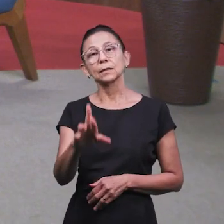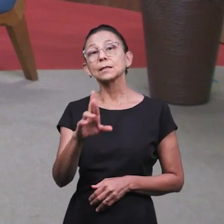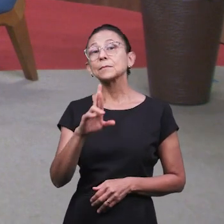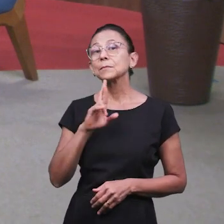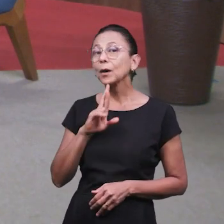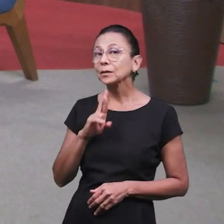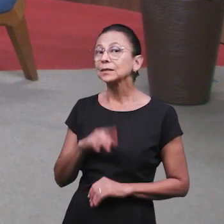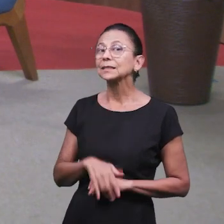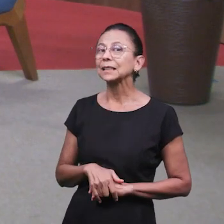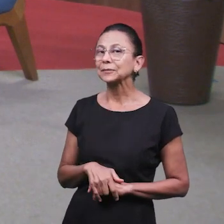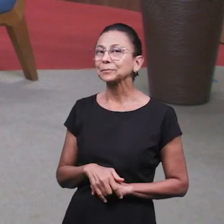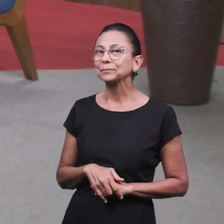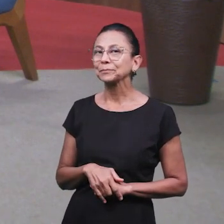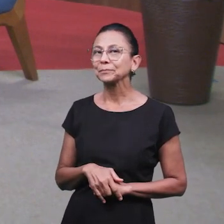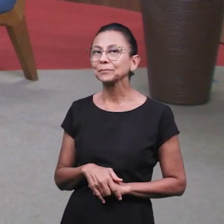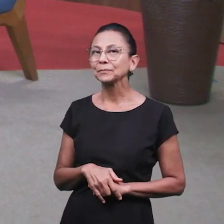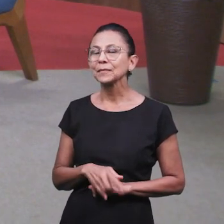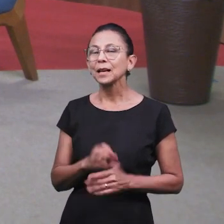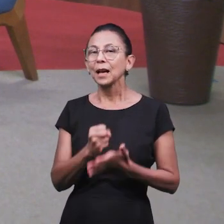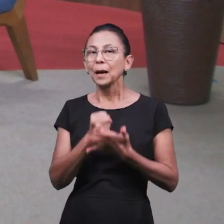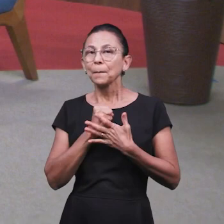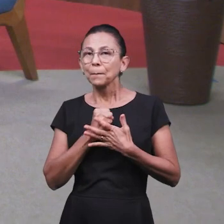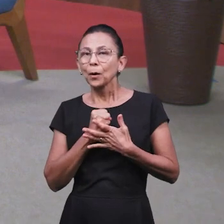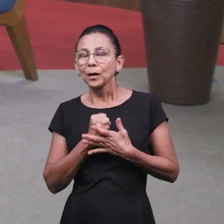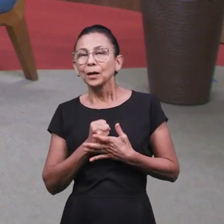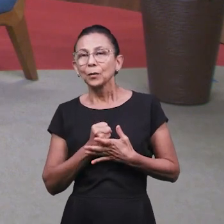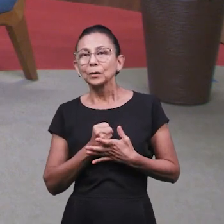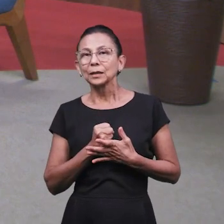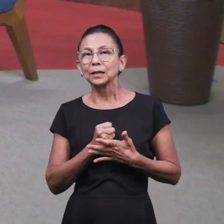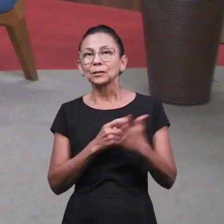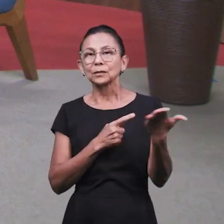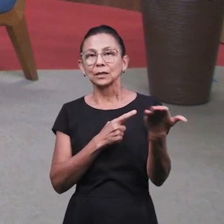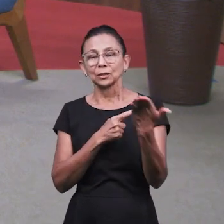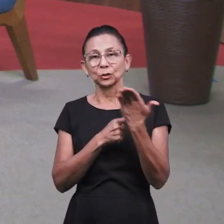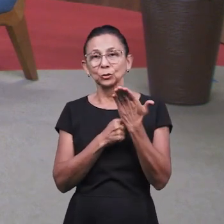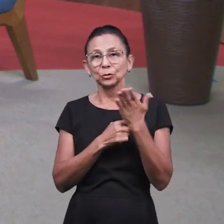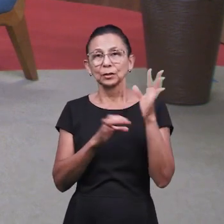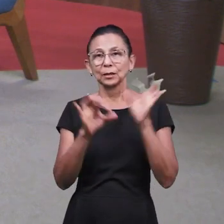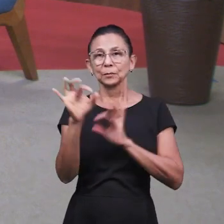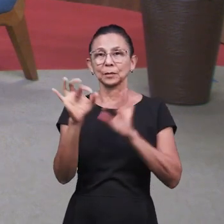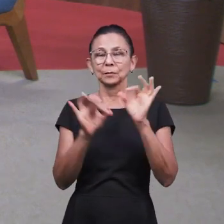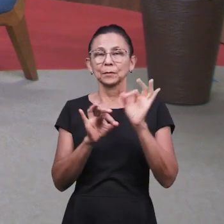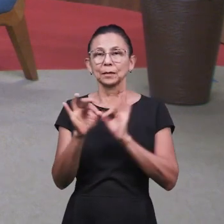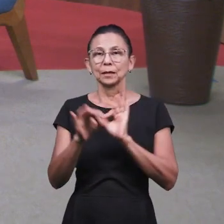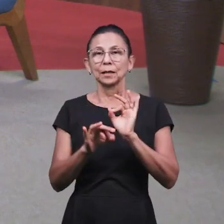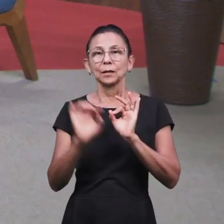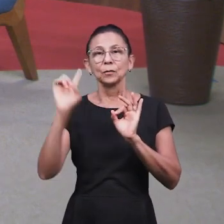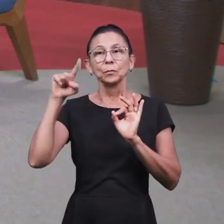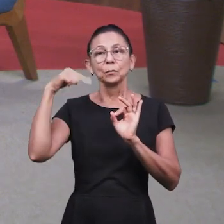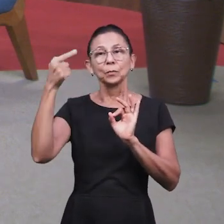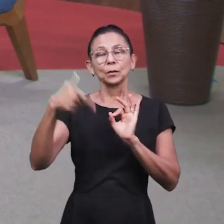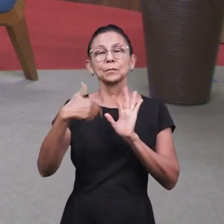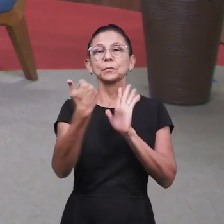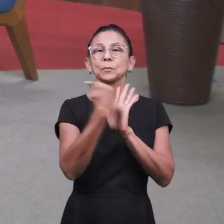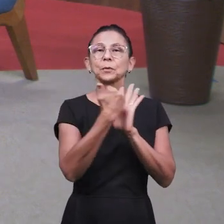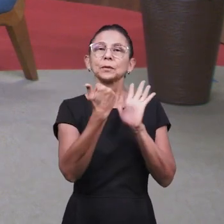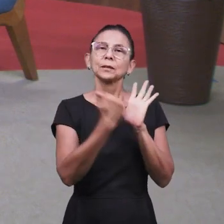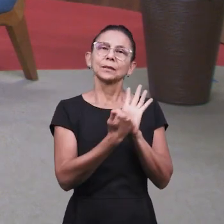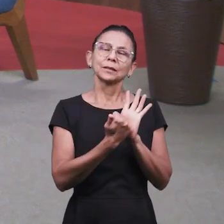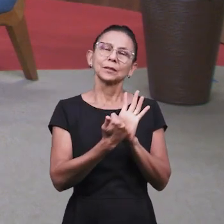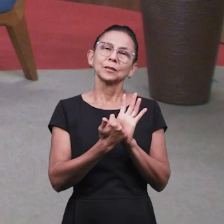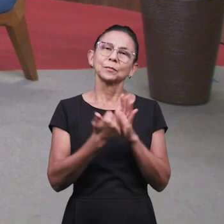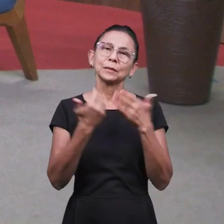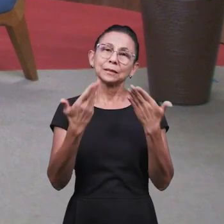respostas contribuem para a preparação da pauta do programa. Então, faça